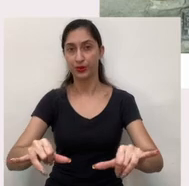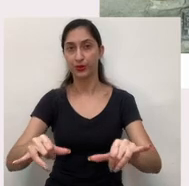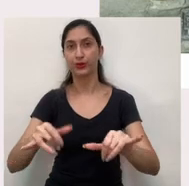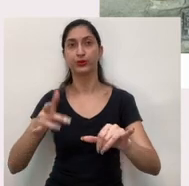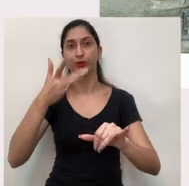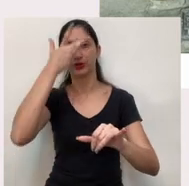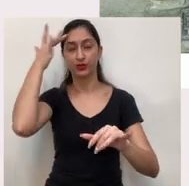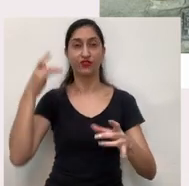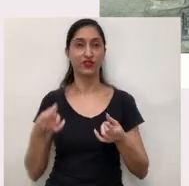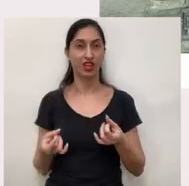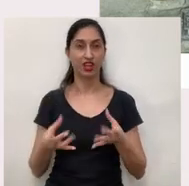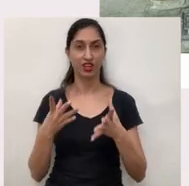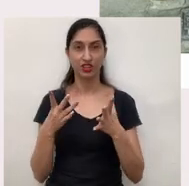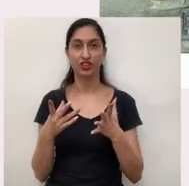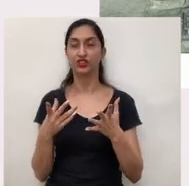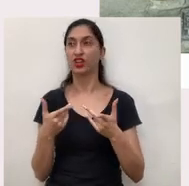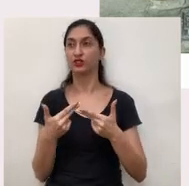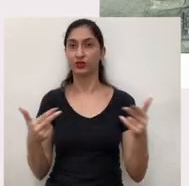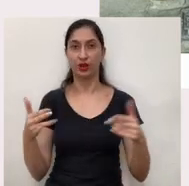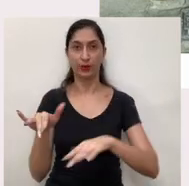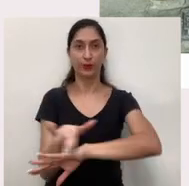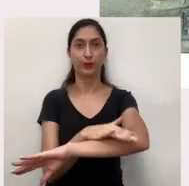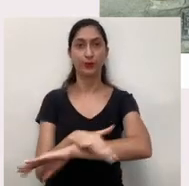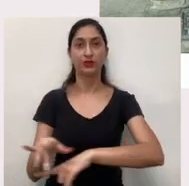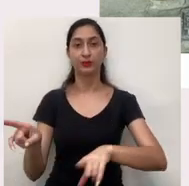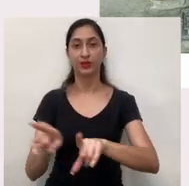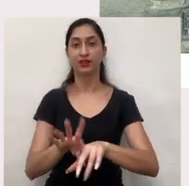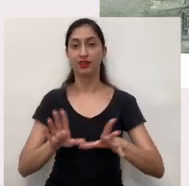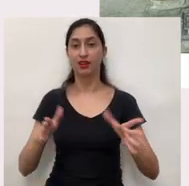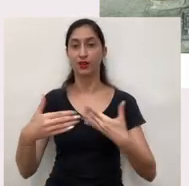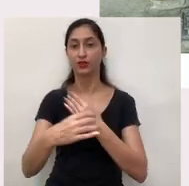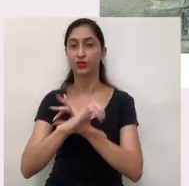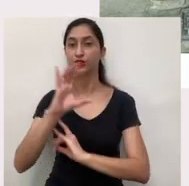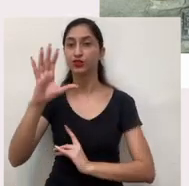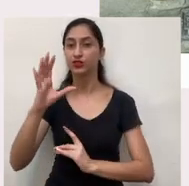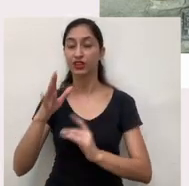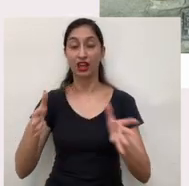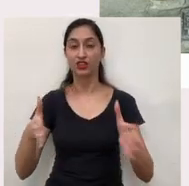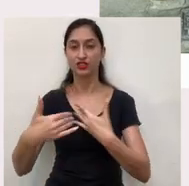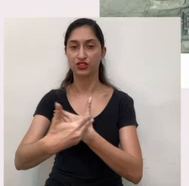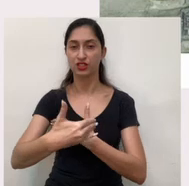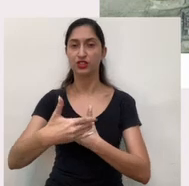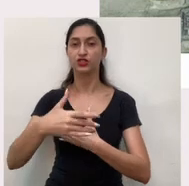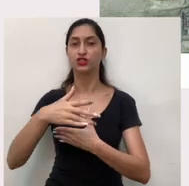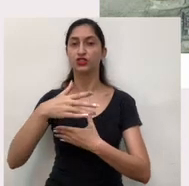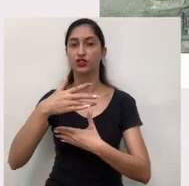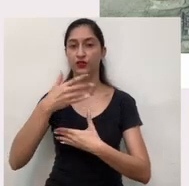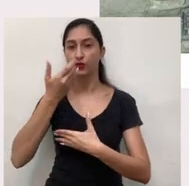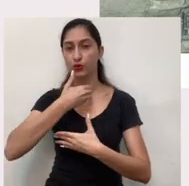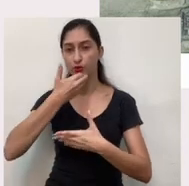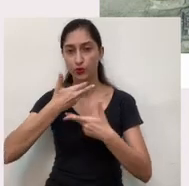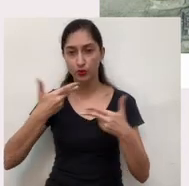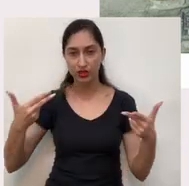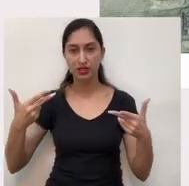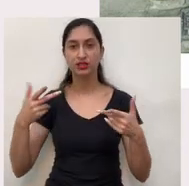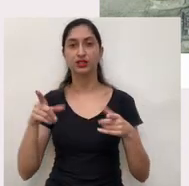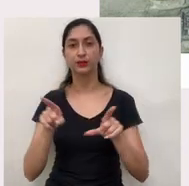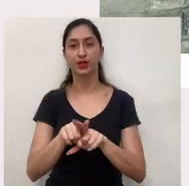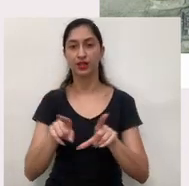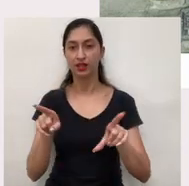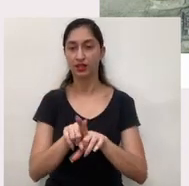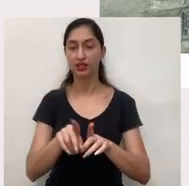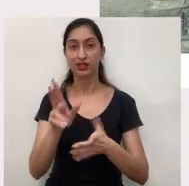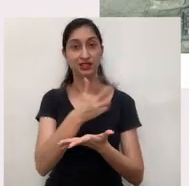ambulantes, identidades visuais de caixas de frutas, caixas de luz, desenhos